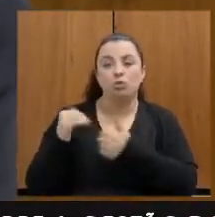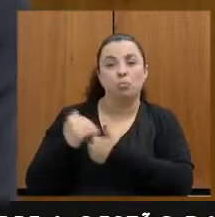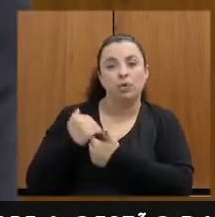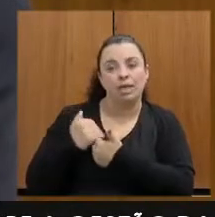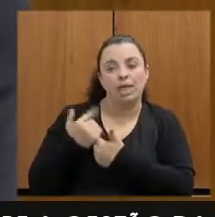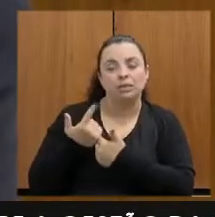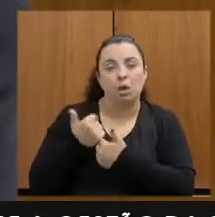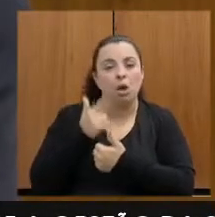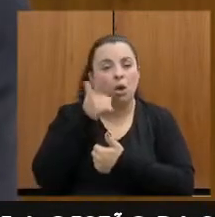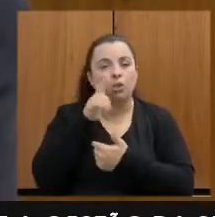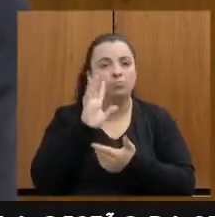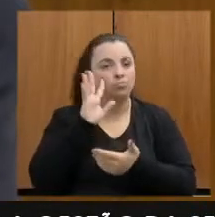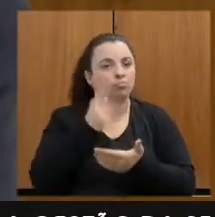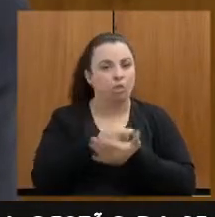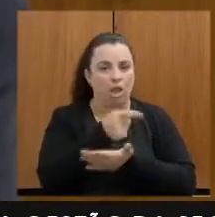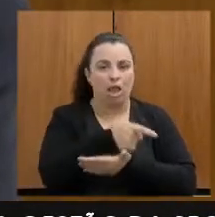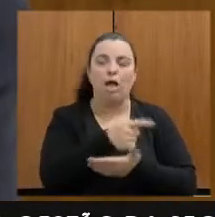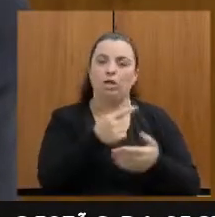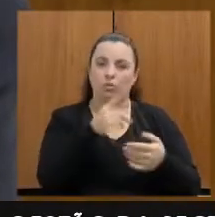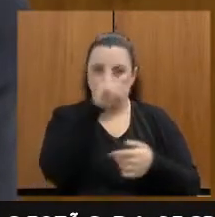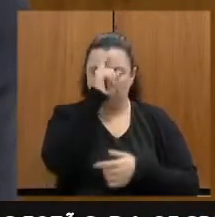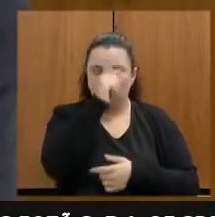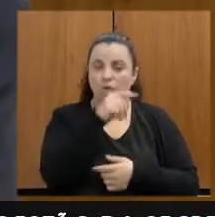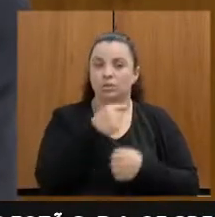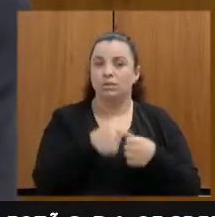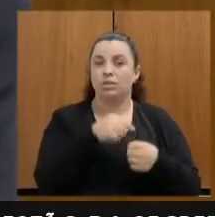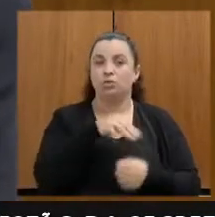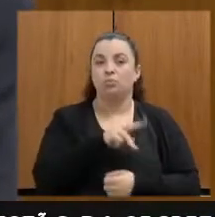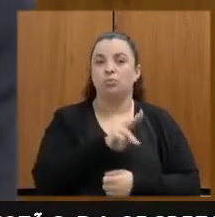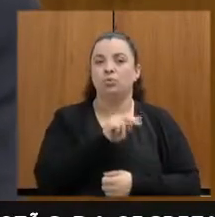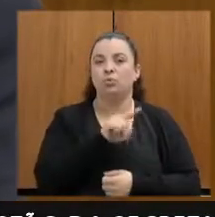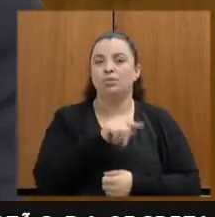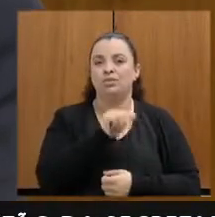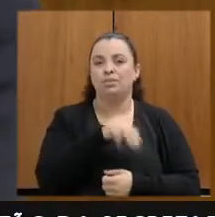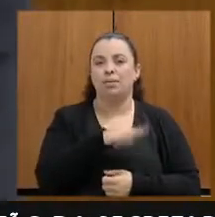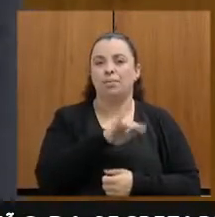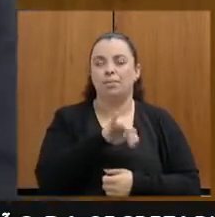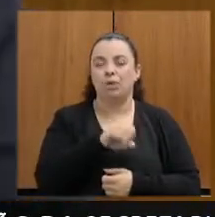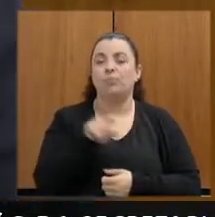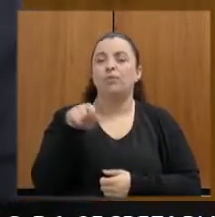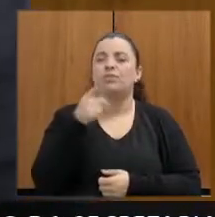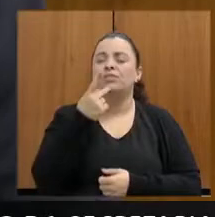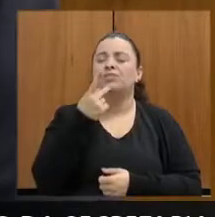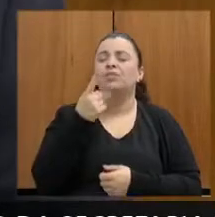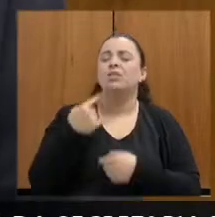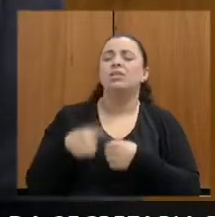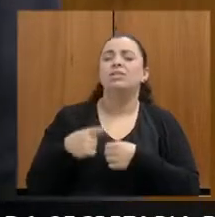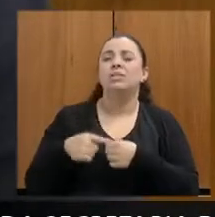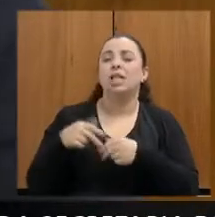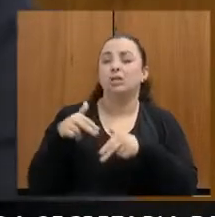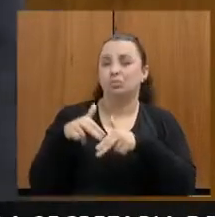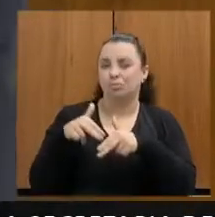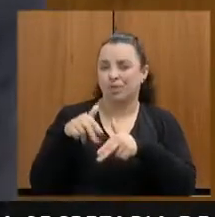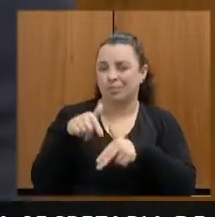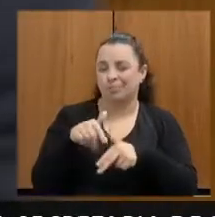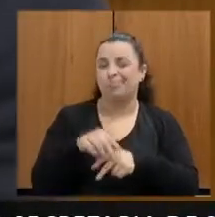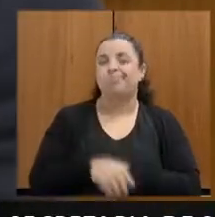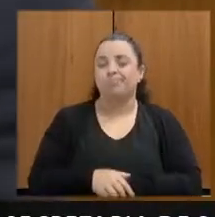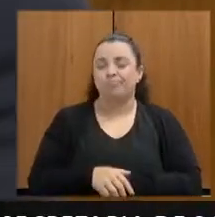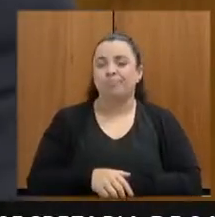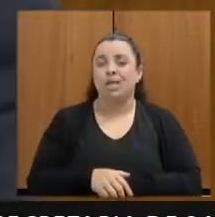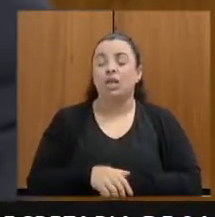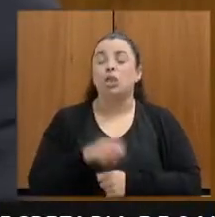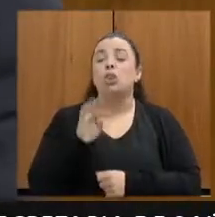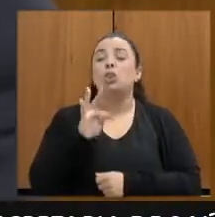em relação e a Uberaba isso destaco que toda regulação